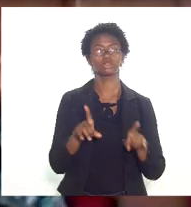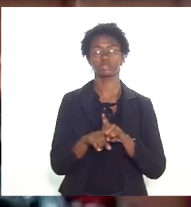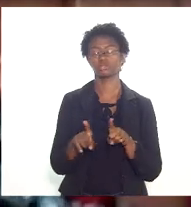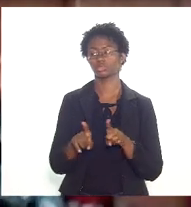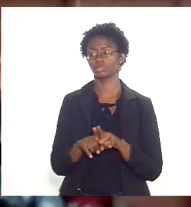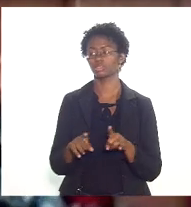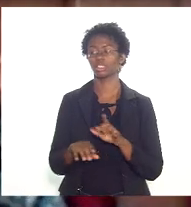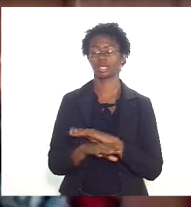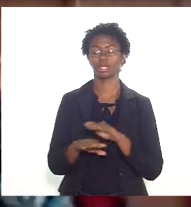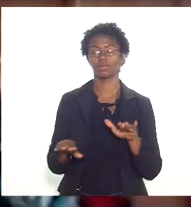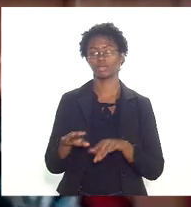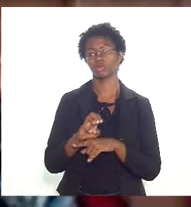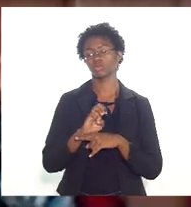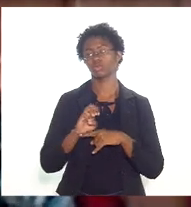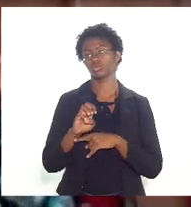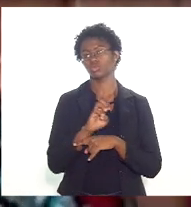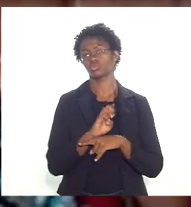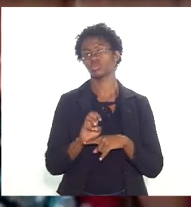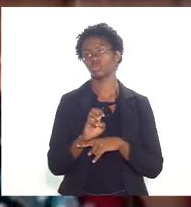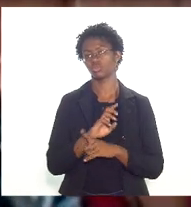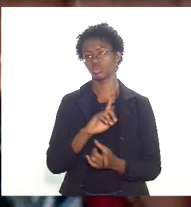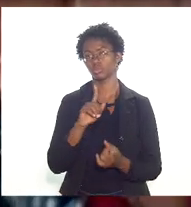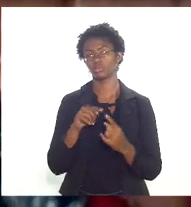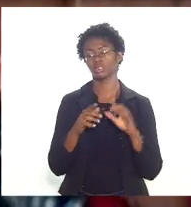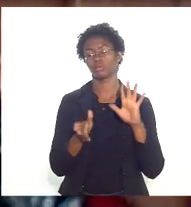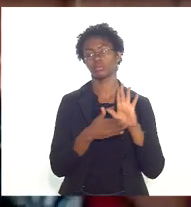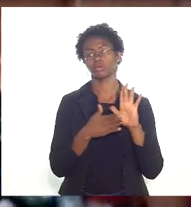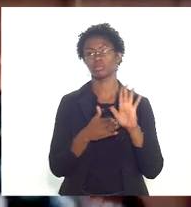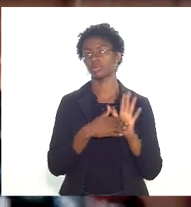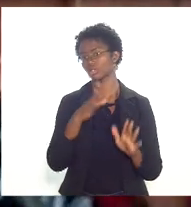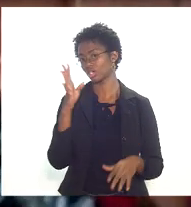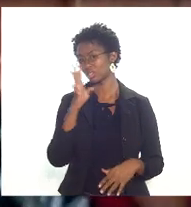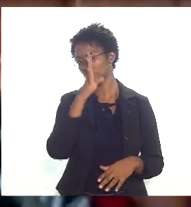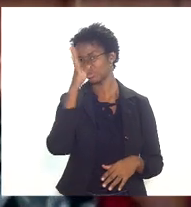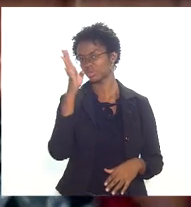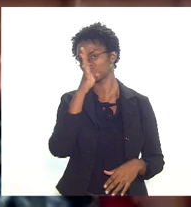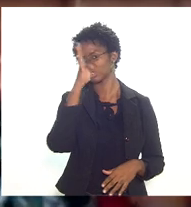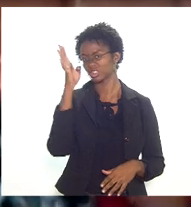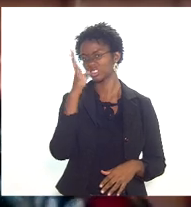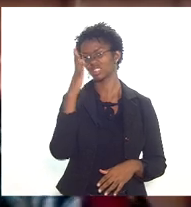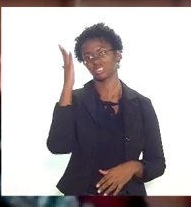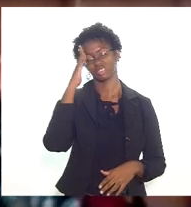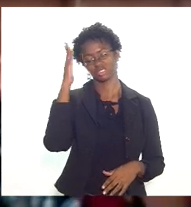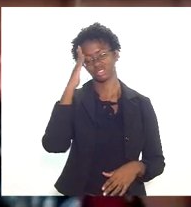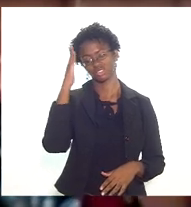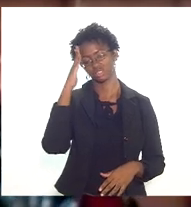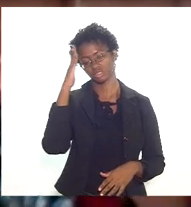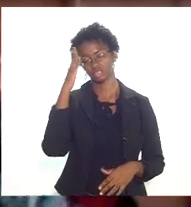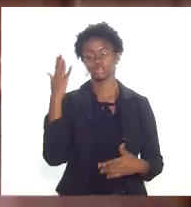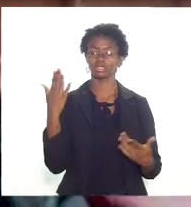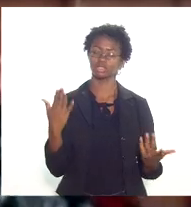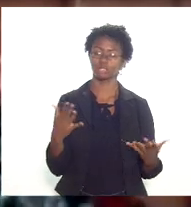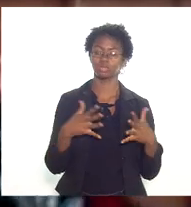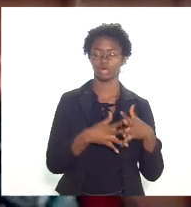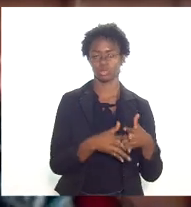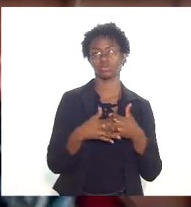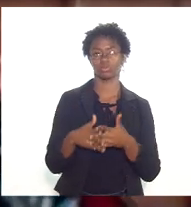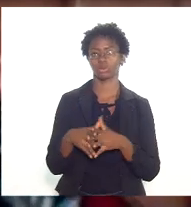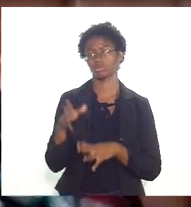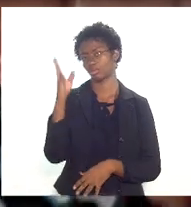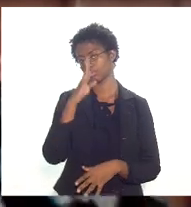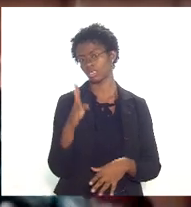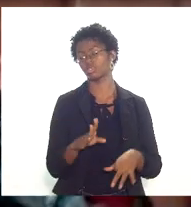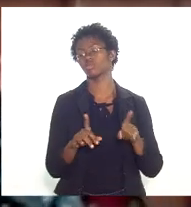nariz estado a partir de uma proposta absurda extremamente questionada não só no Brasil mas